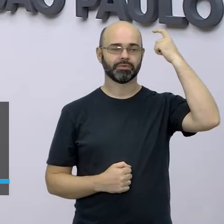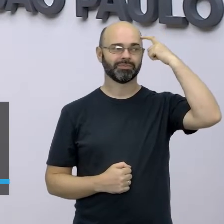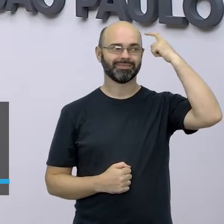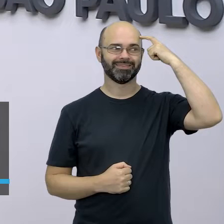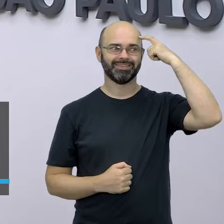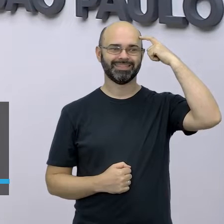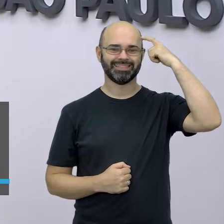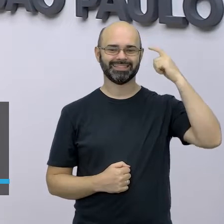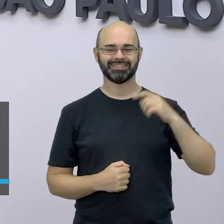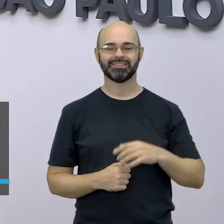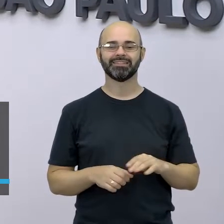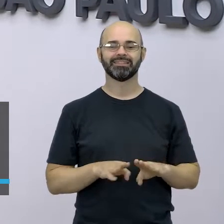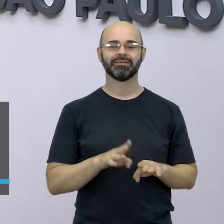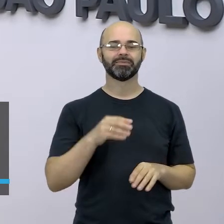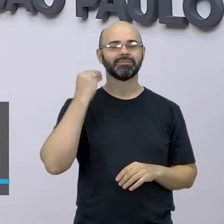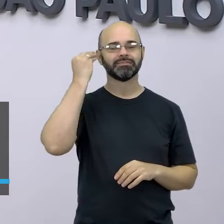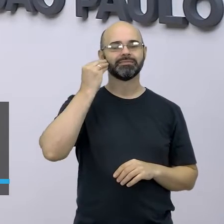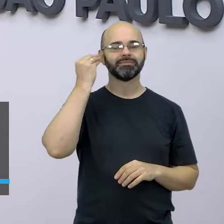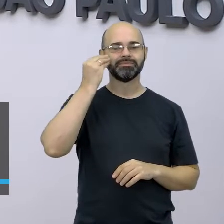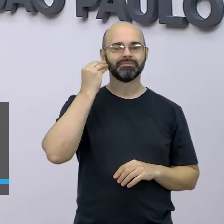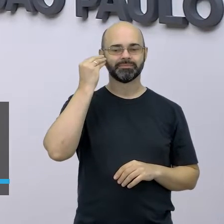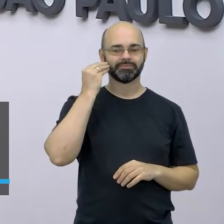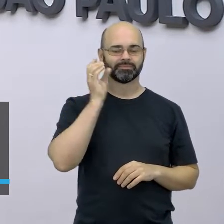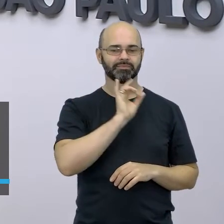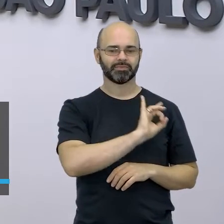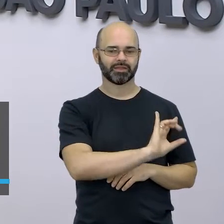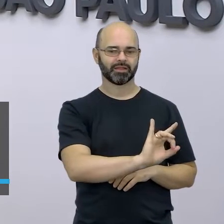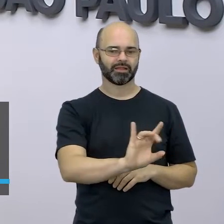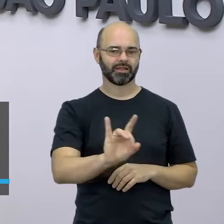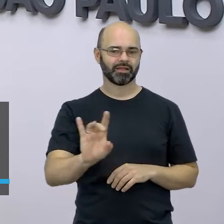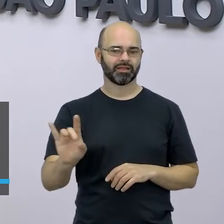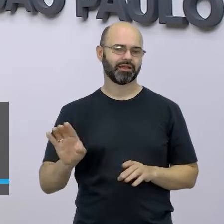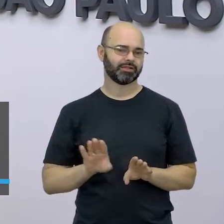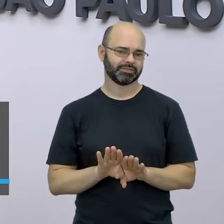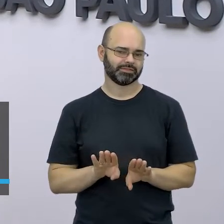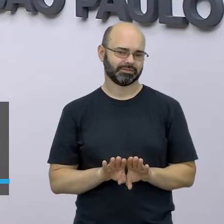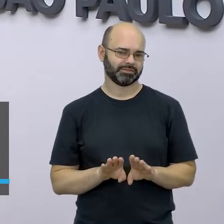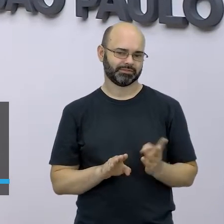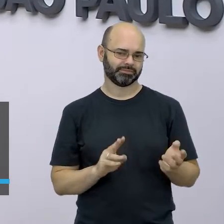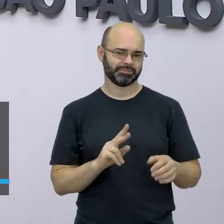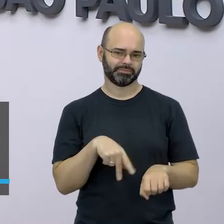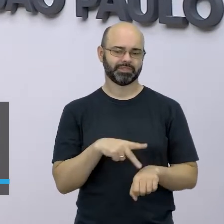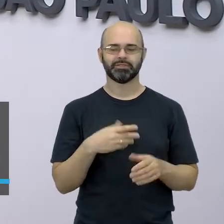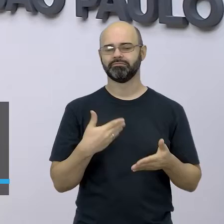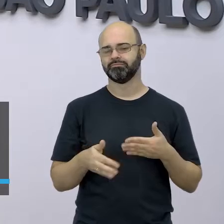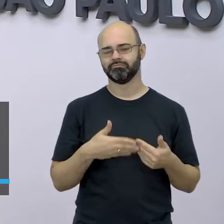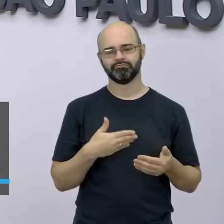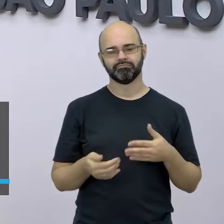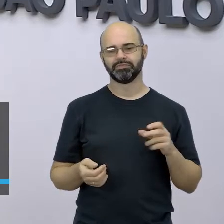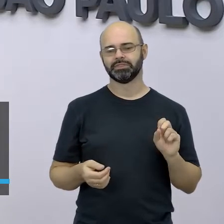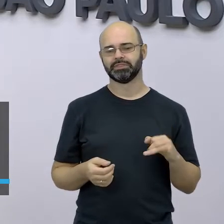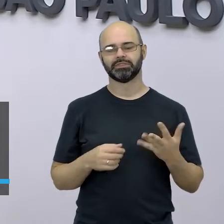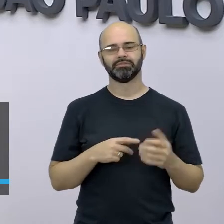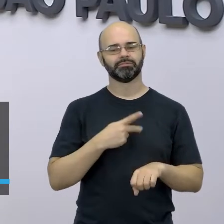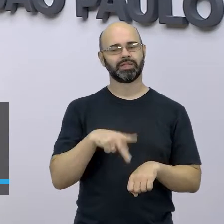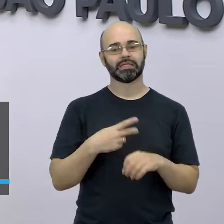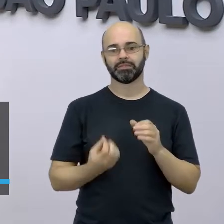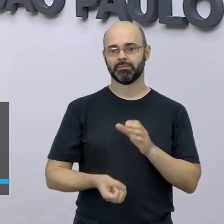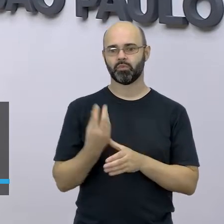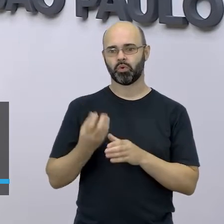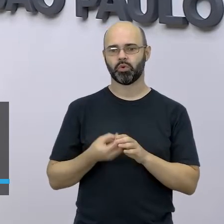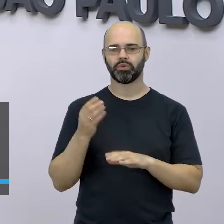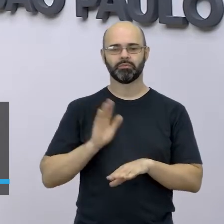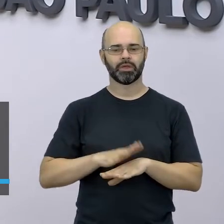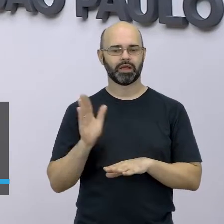singularidade, né? Na sua experiência concreta mesmo. Então, não importa se um país ele produz muito mais, eu